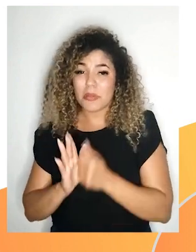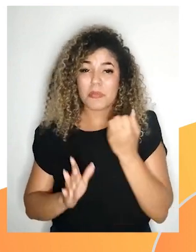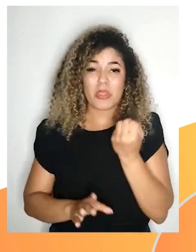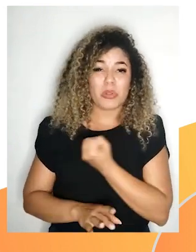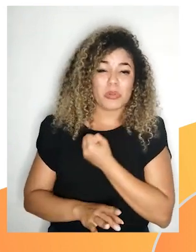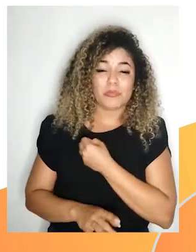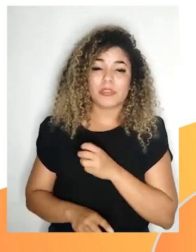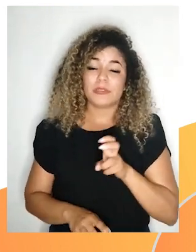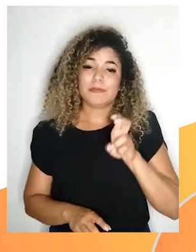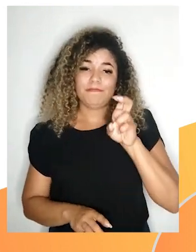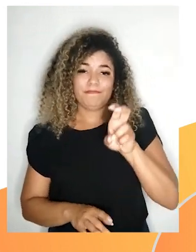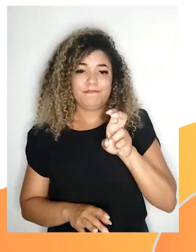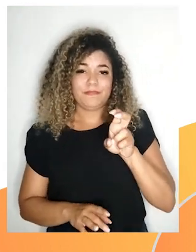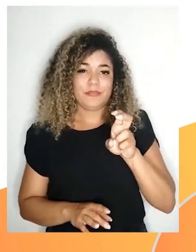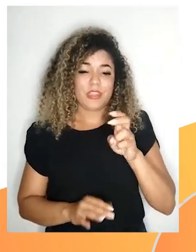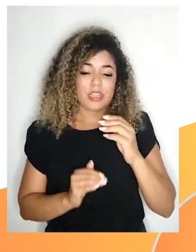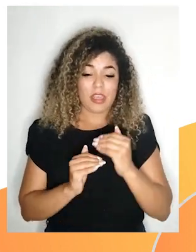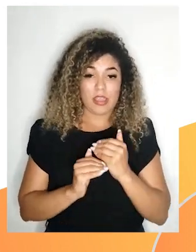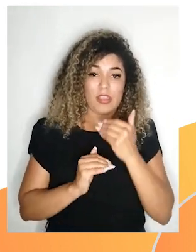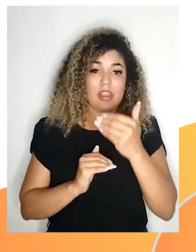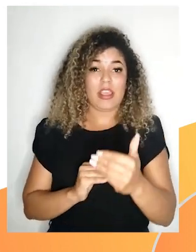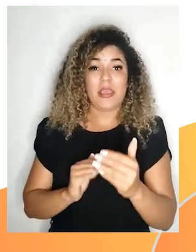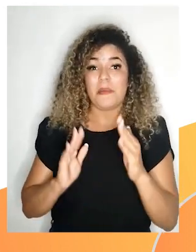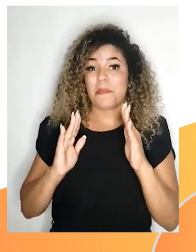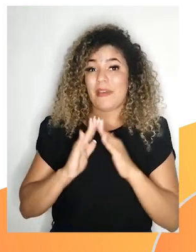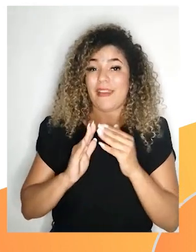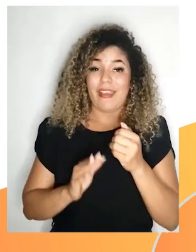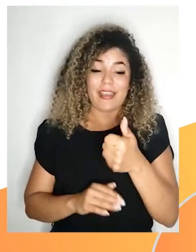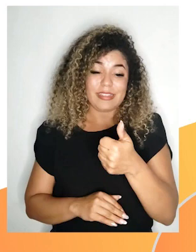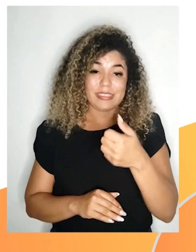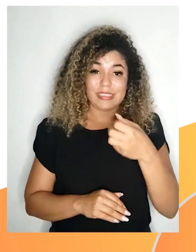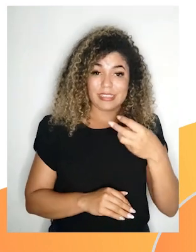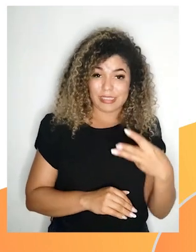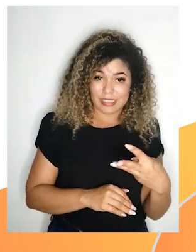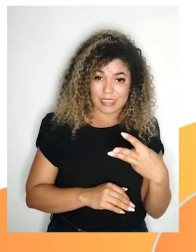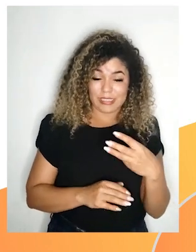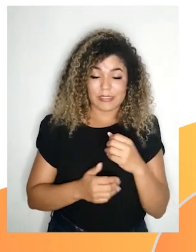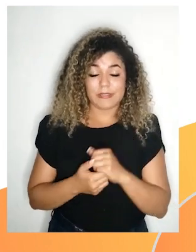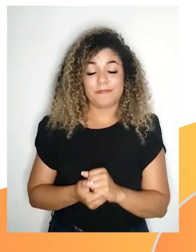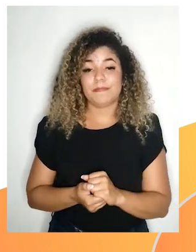5, porque já leva ele para a casa 13. Então vamos colocar aqui